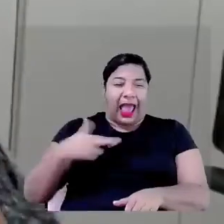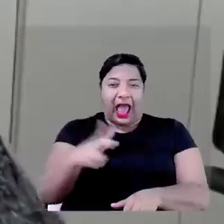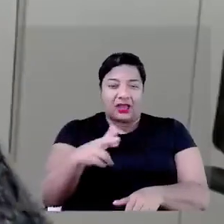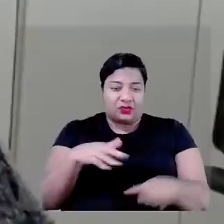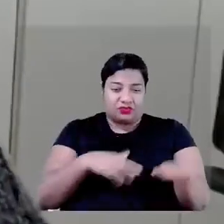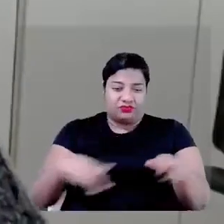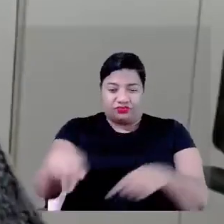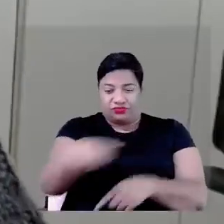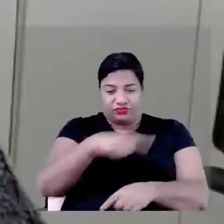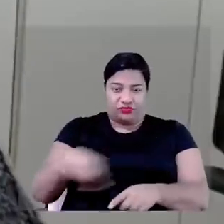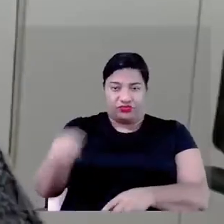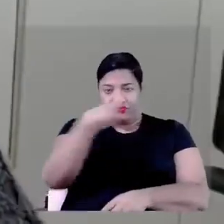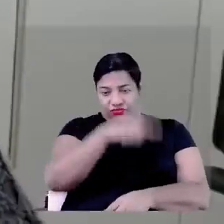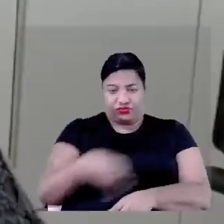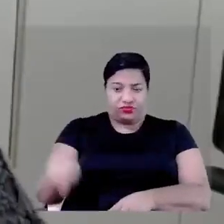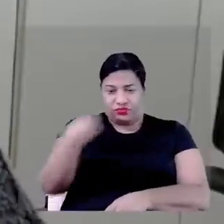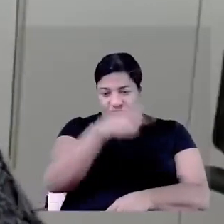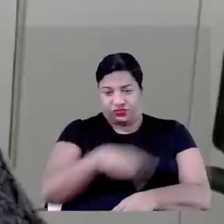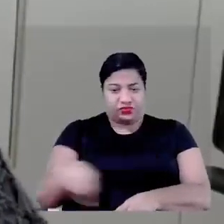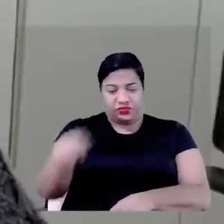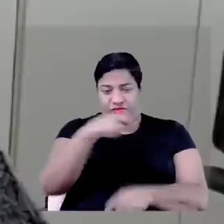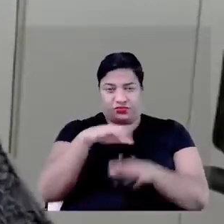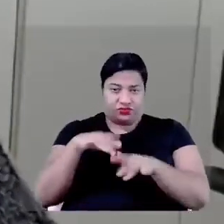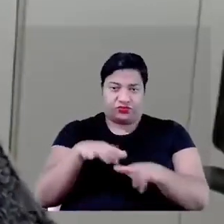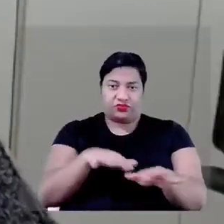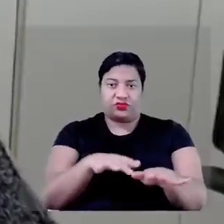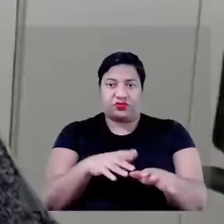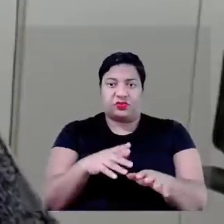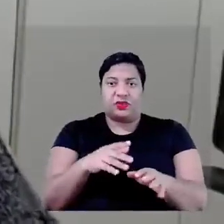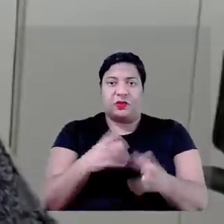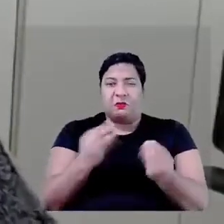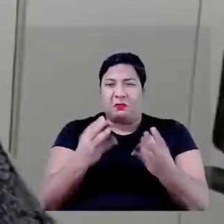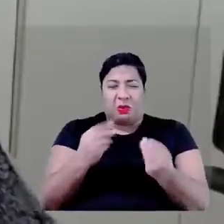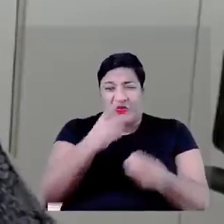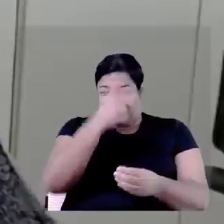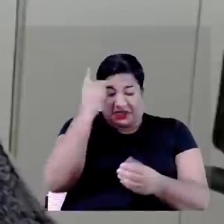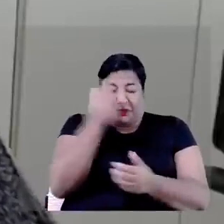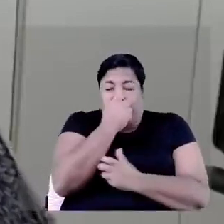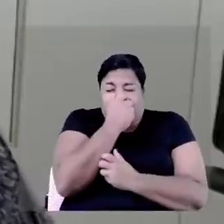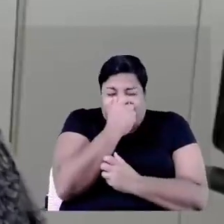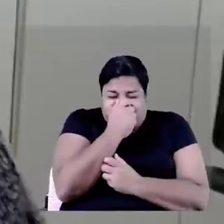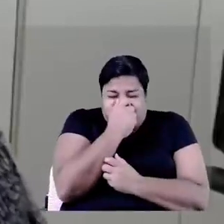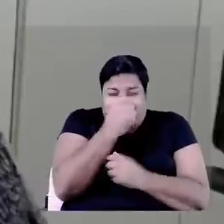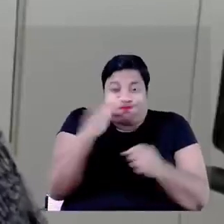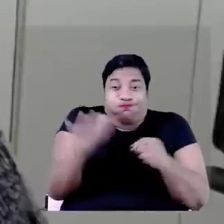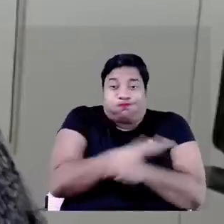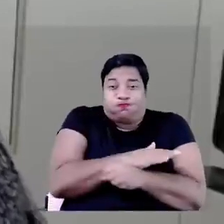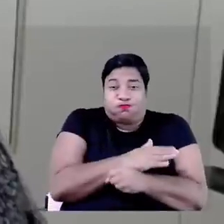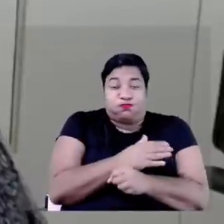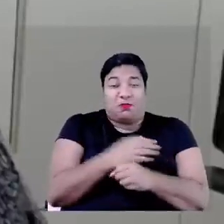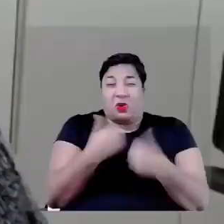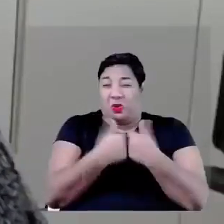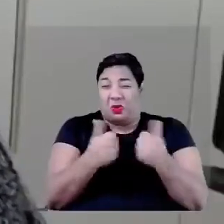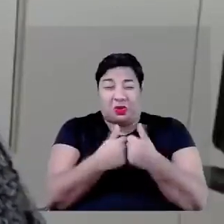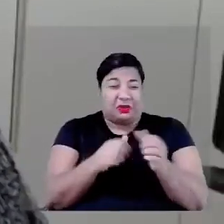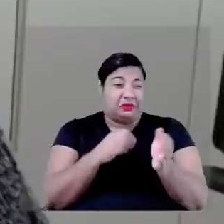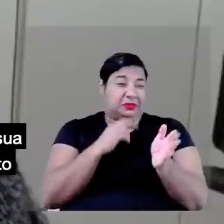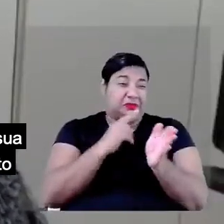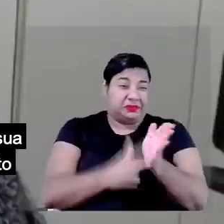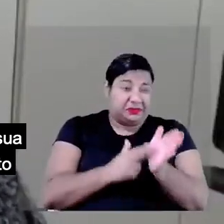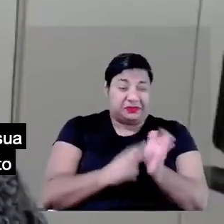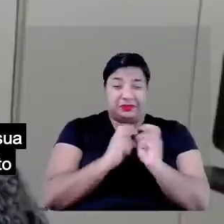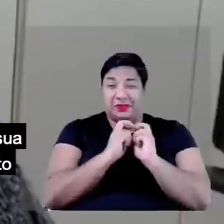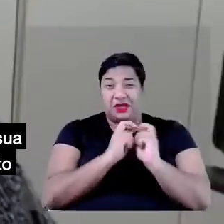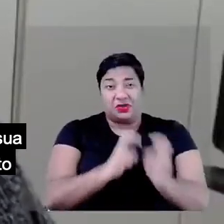círculos, né, que ficam correndo todos para o mesmo lugar e aquelas pessoas todas amontoadas no transporte público, tudo isso por conta de um sistema